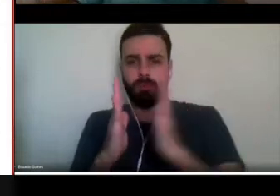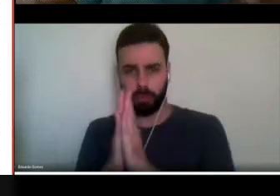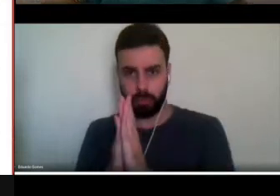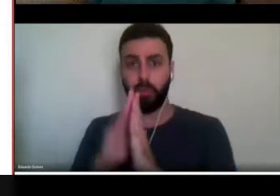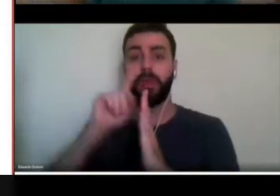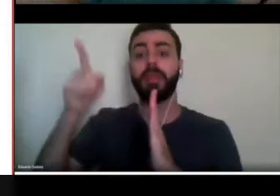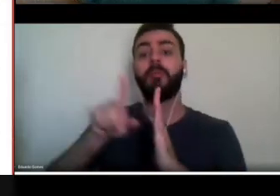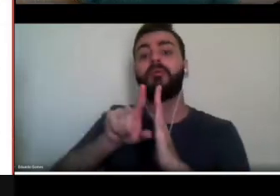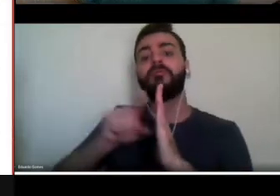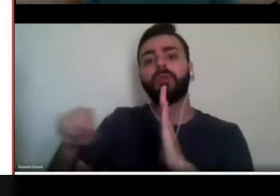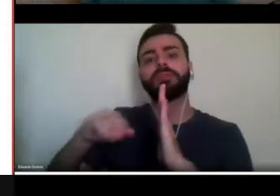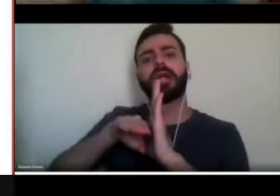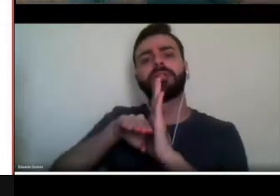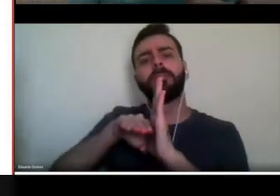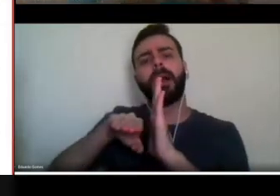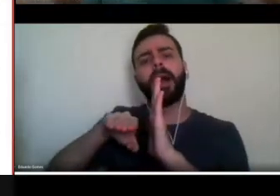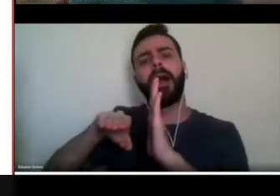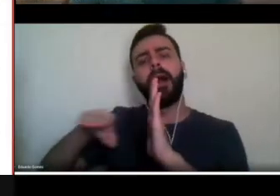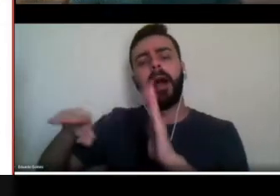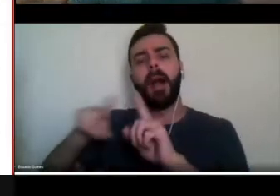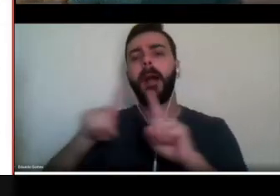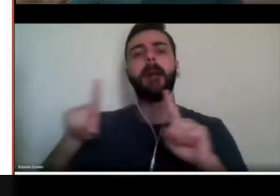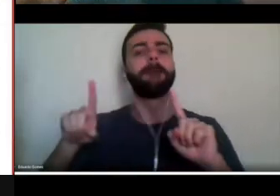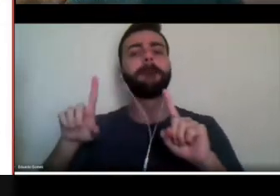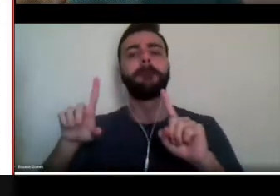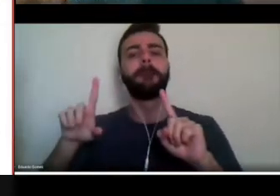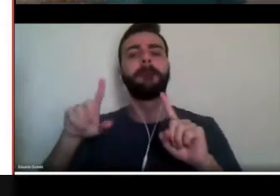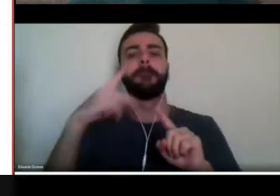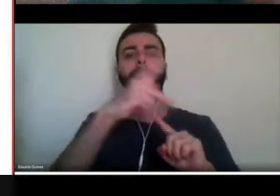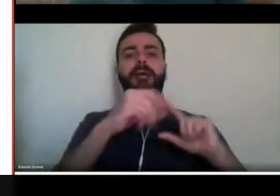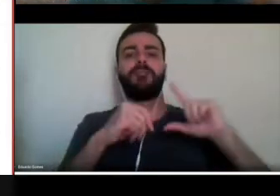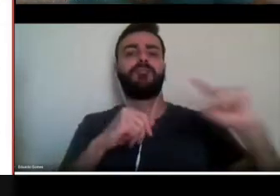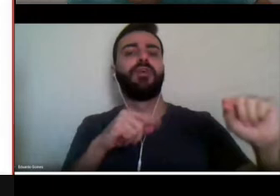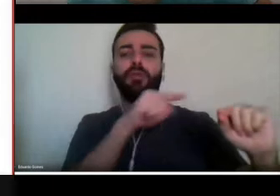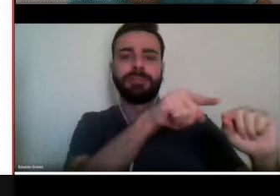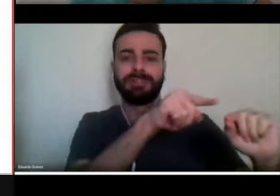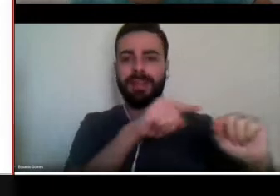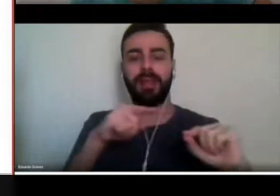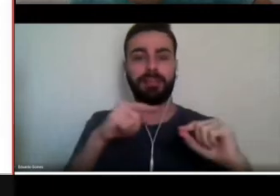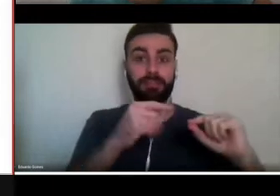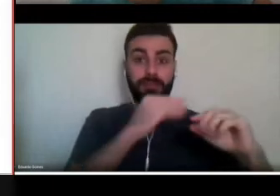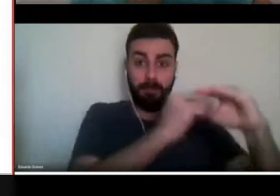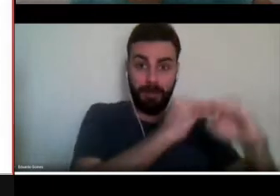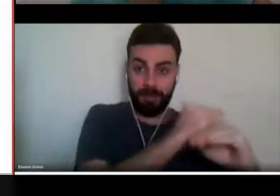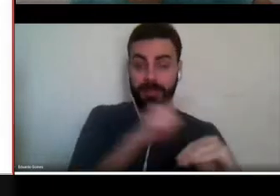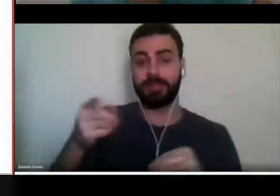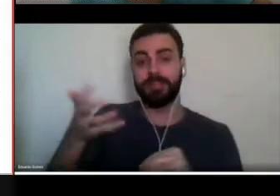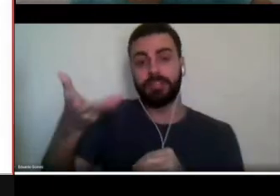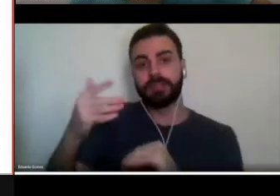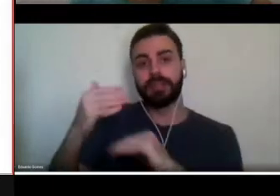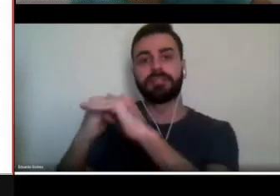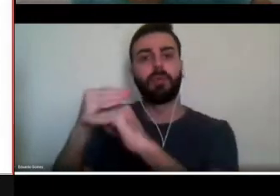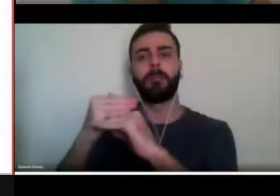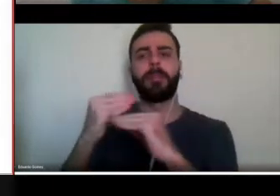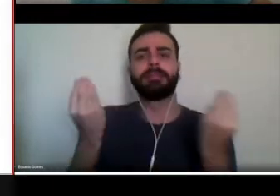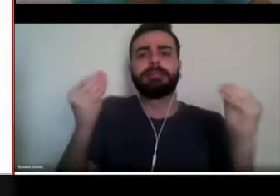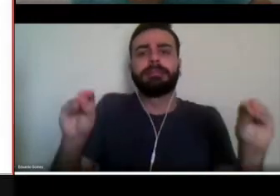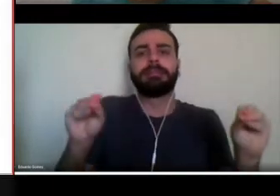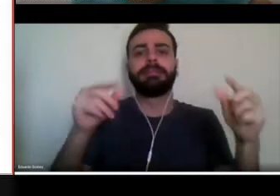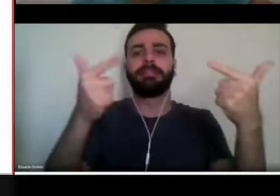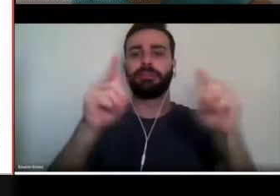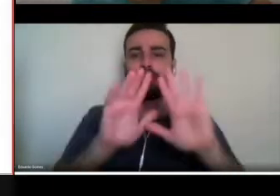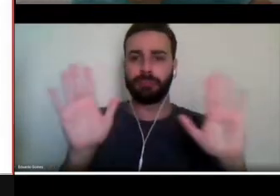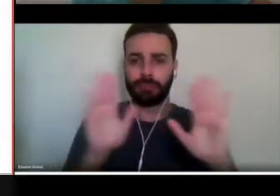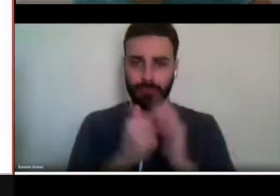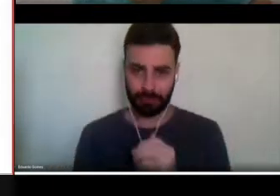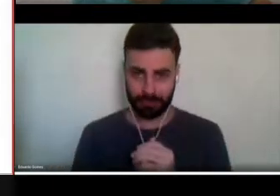Mas isso não entra na conta da velocidade média nem da aceleração média. Então, aqui, ó, na aceleração média, qual que é a velocidade